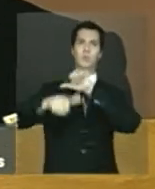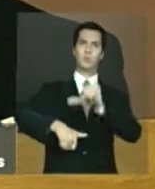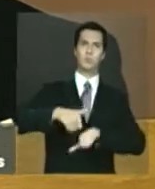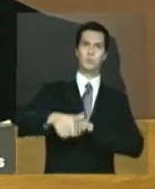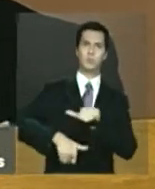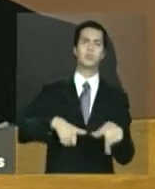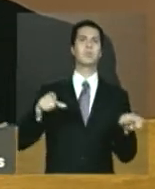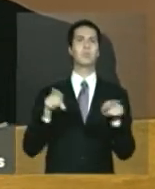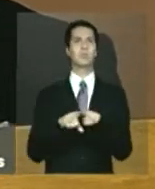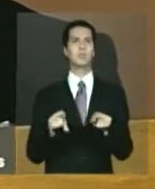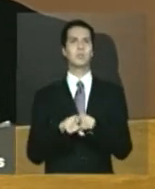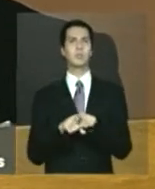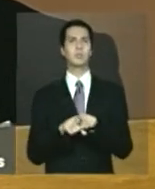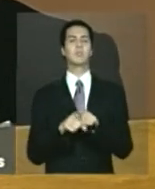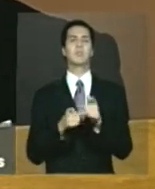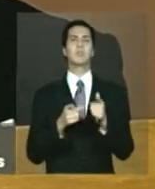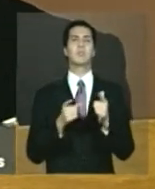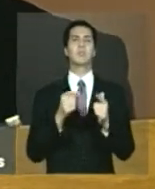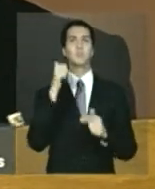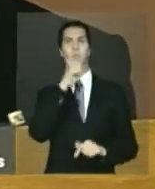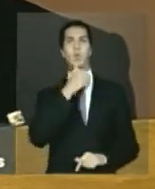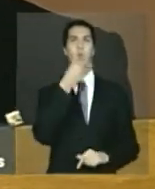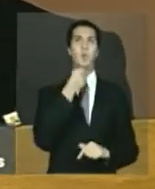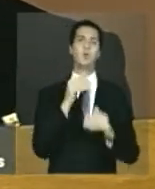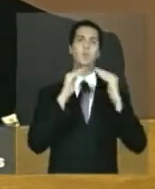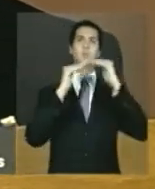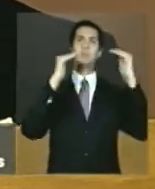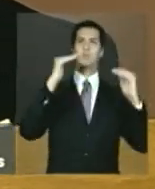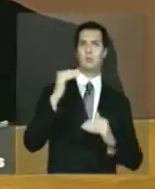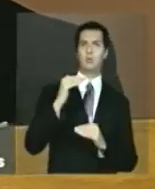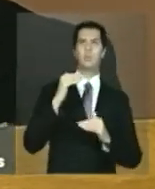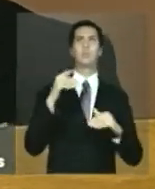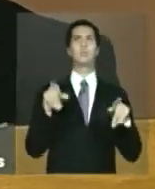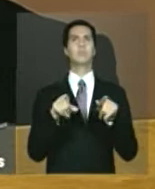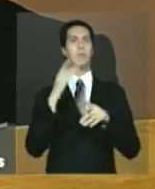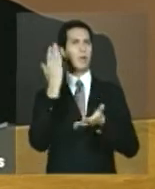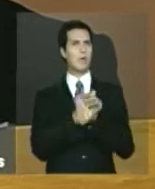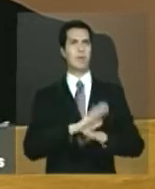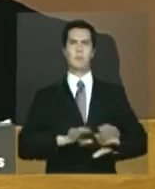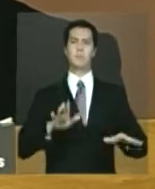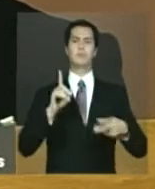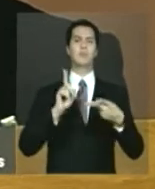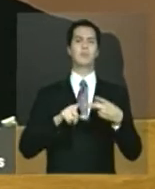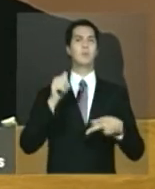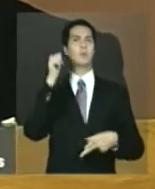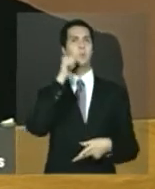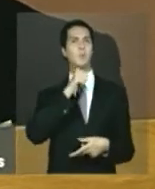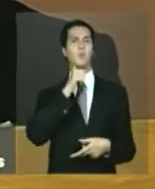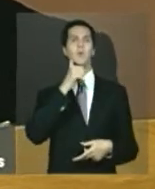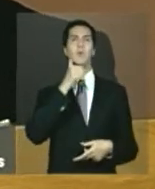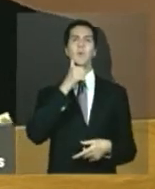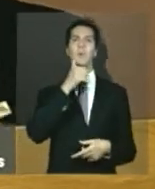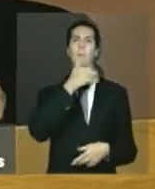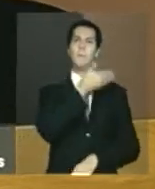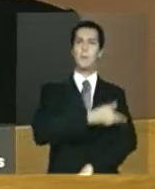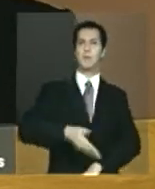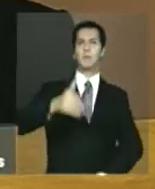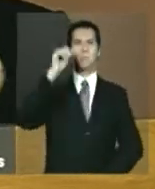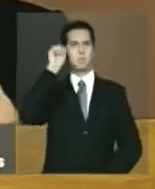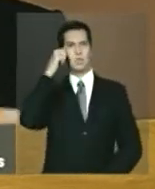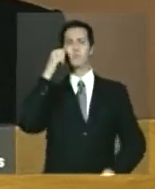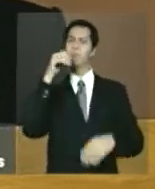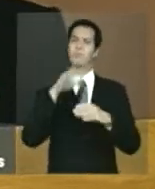enfrentamento da desigualdade entre mulheres e homens do compromisso com a Equidade de gênero e étnico racial